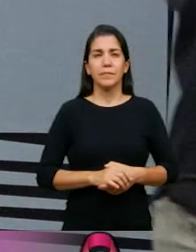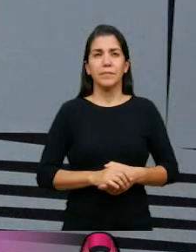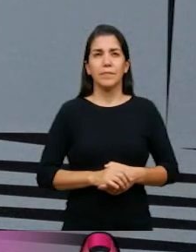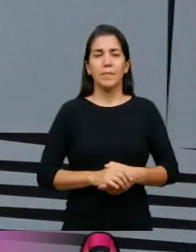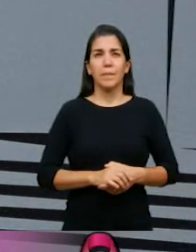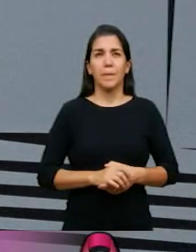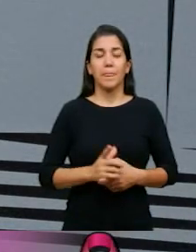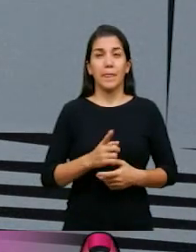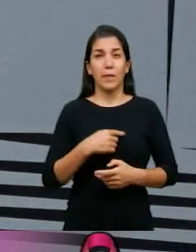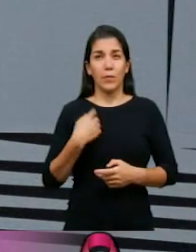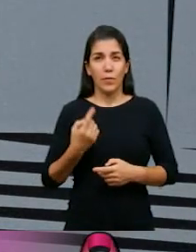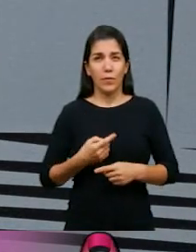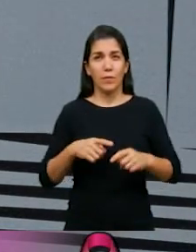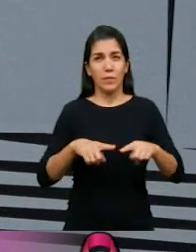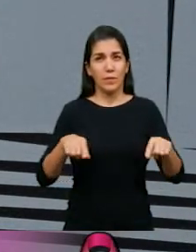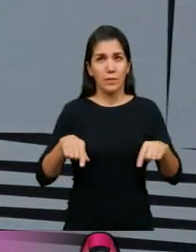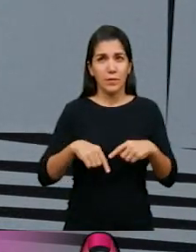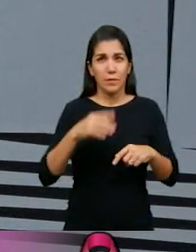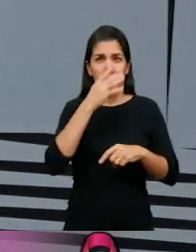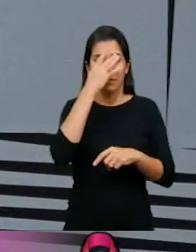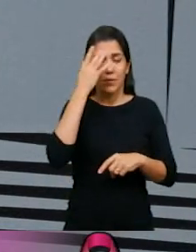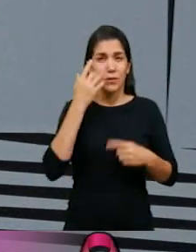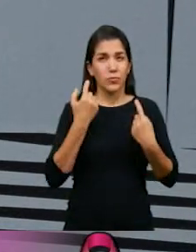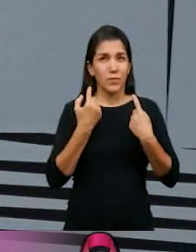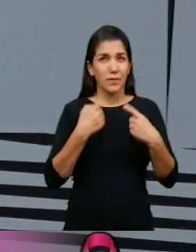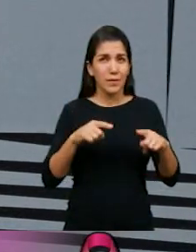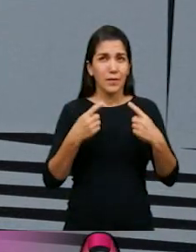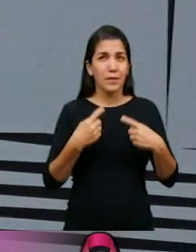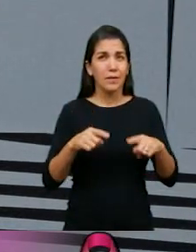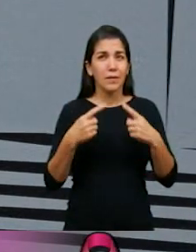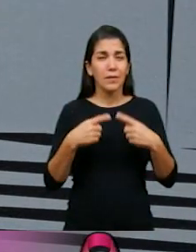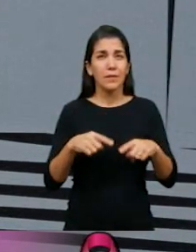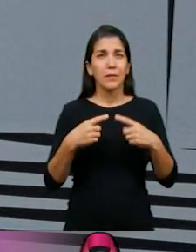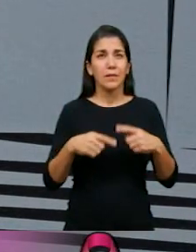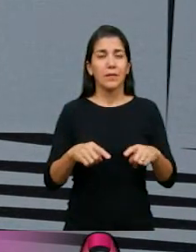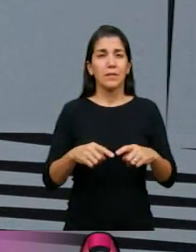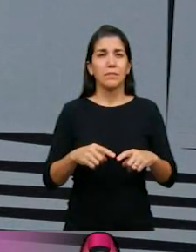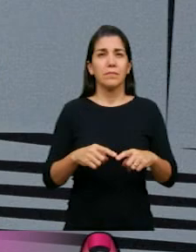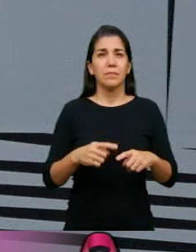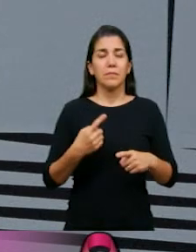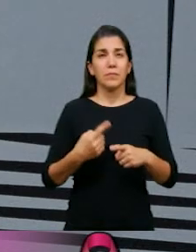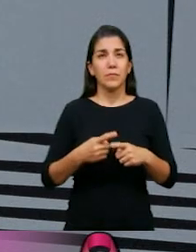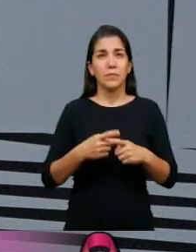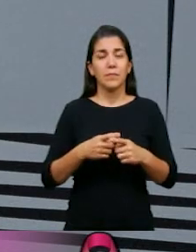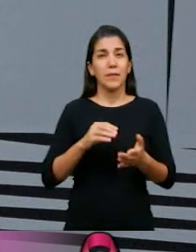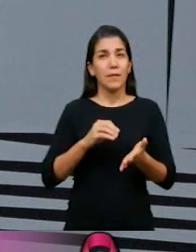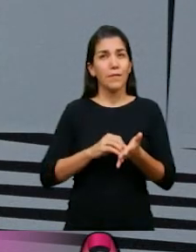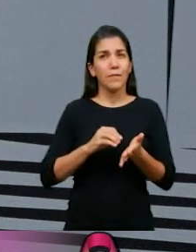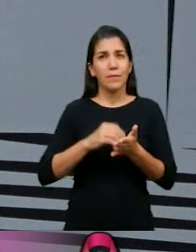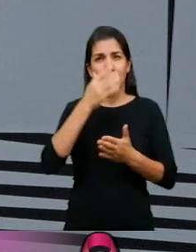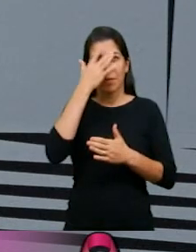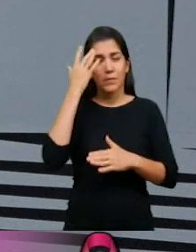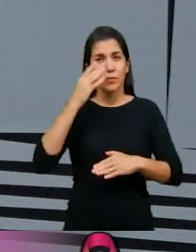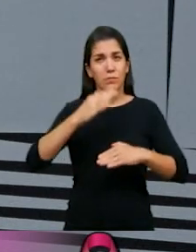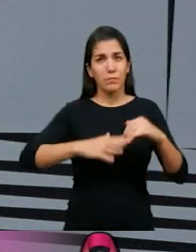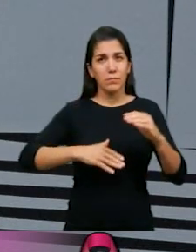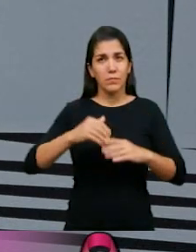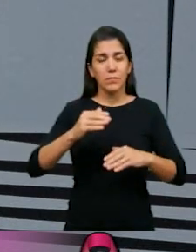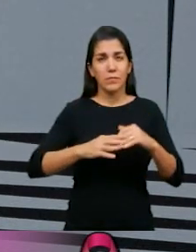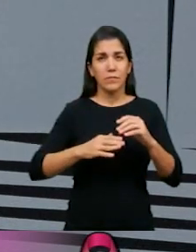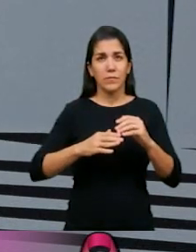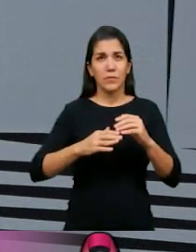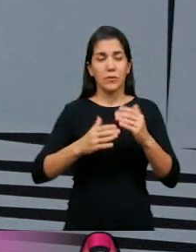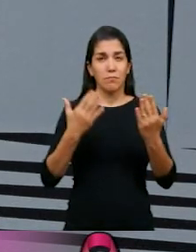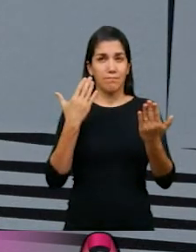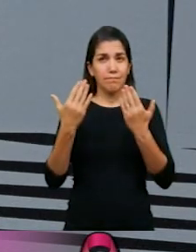nosso gabinete reclamações de pacientes e familiares que frequentam esses equipamentos sobre a falta de profissionais das áreas da